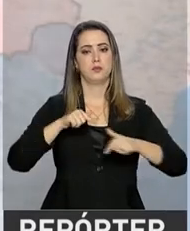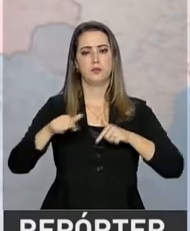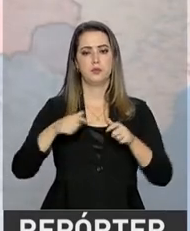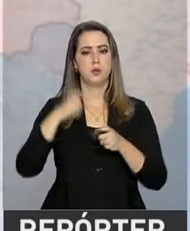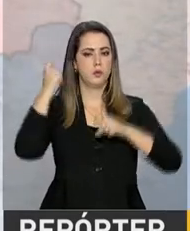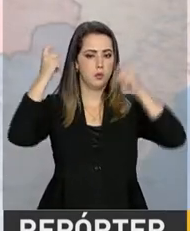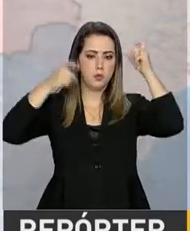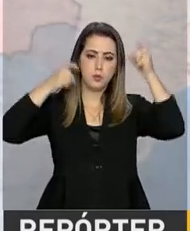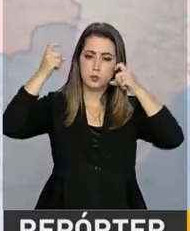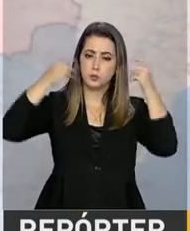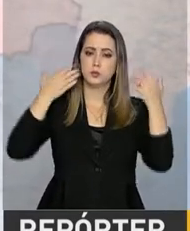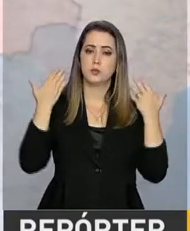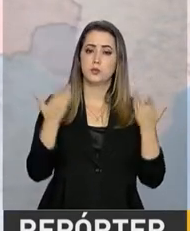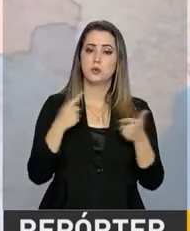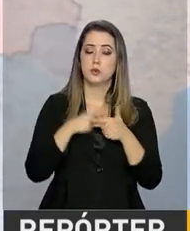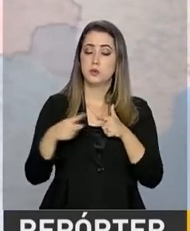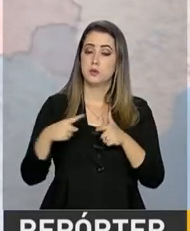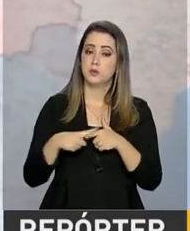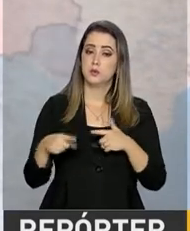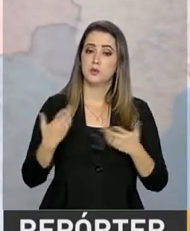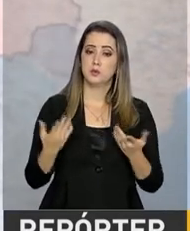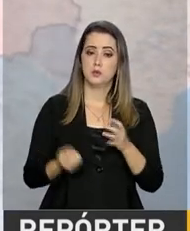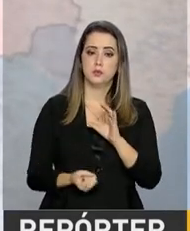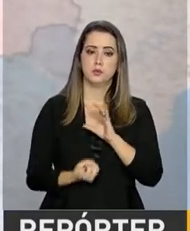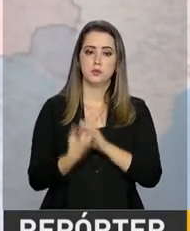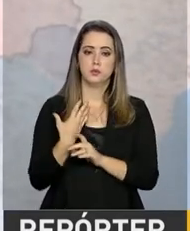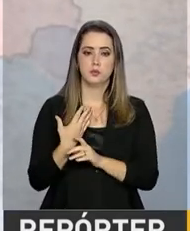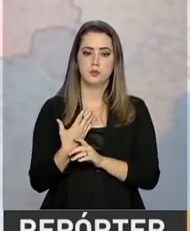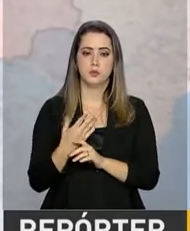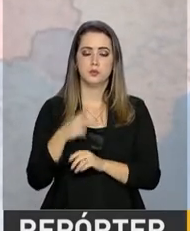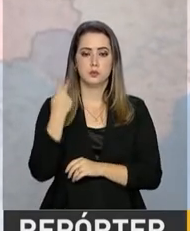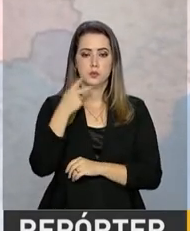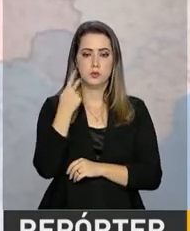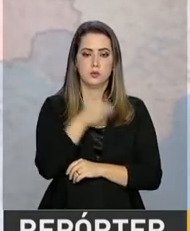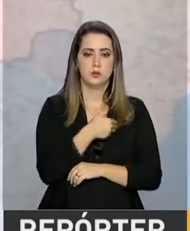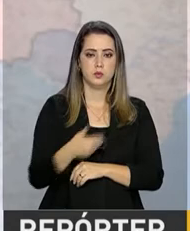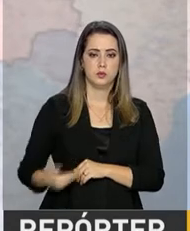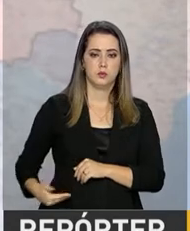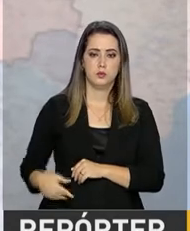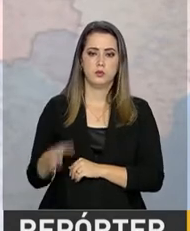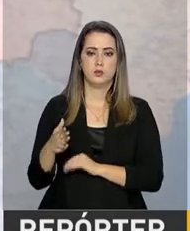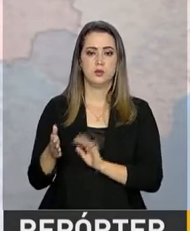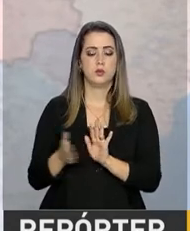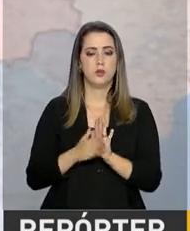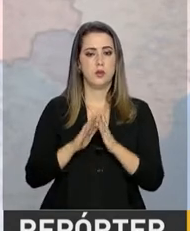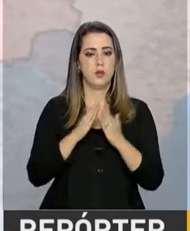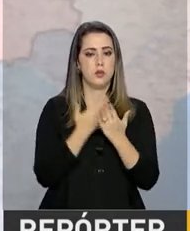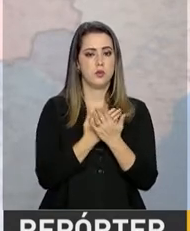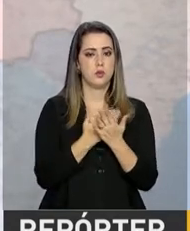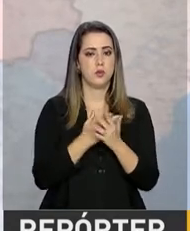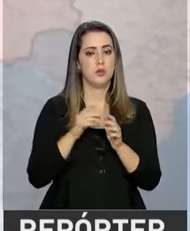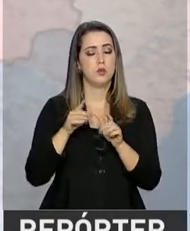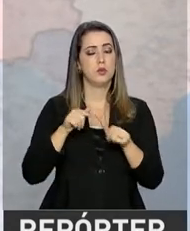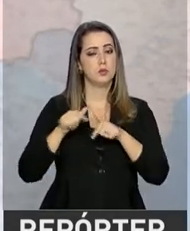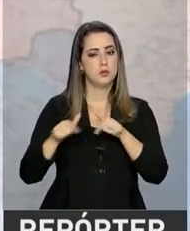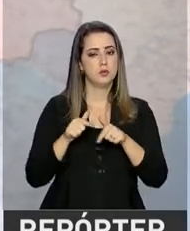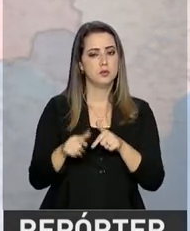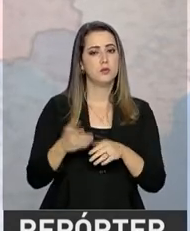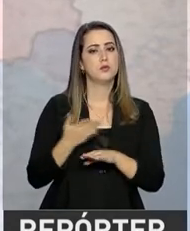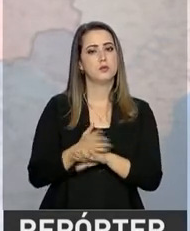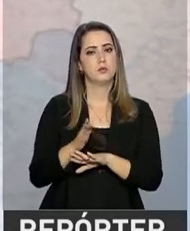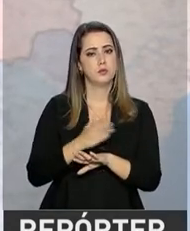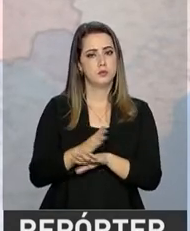preocupado com com esta situação criou é uma política pública que é a escola do trabalhador onde vai estar